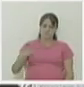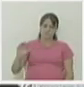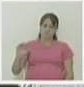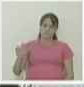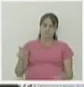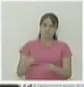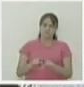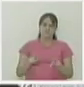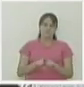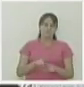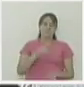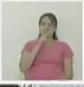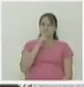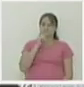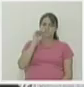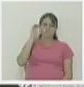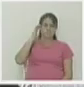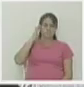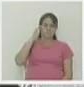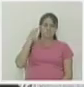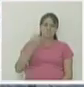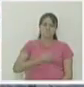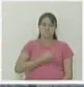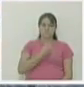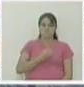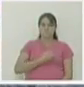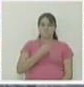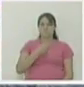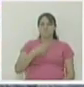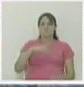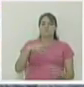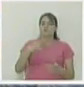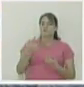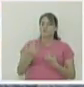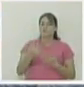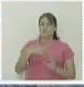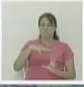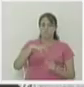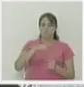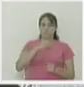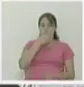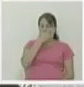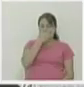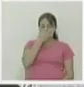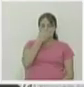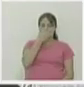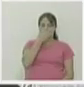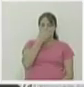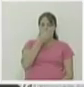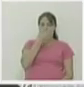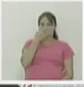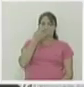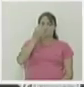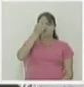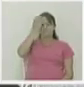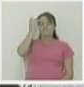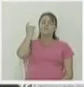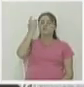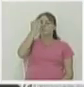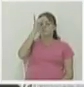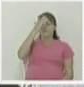também não entenderam isso e vivem à moda do mundo. Então, para aqueles que querem realmente